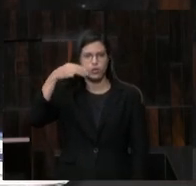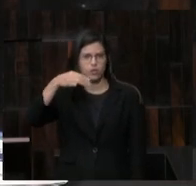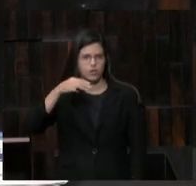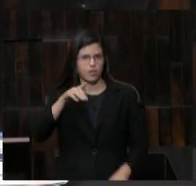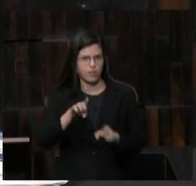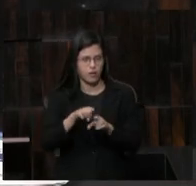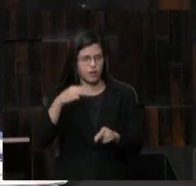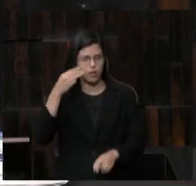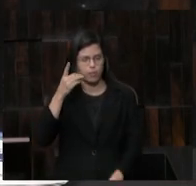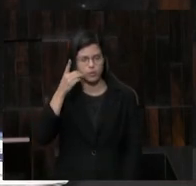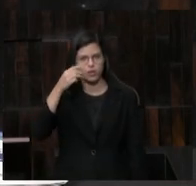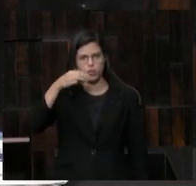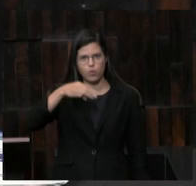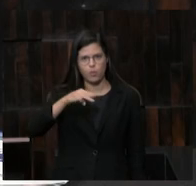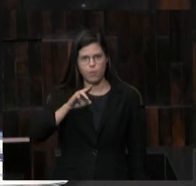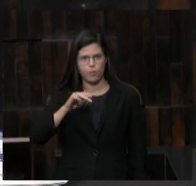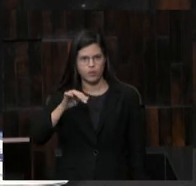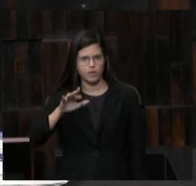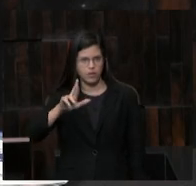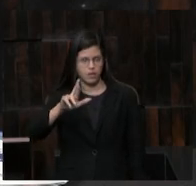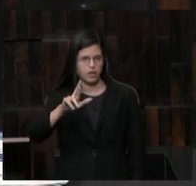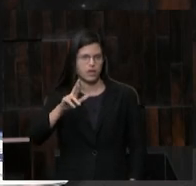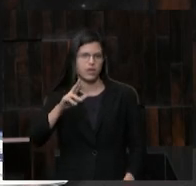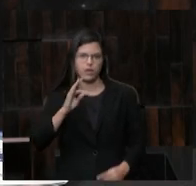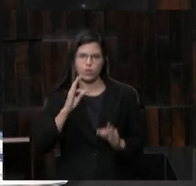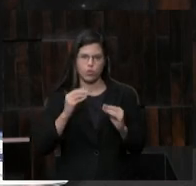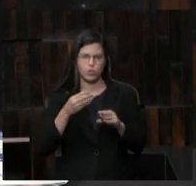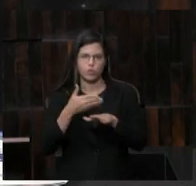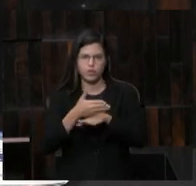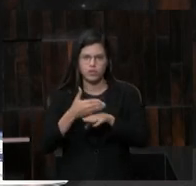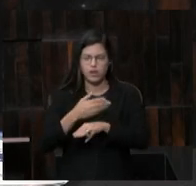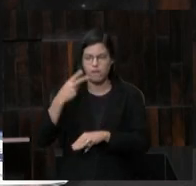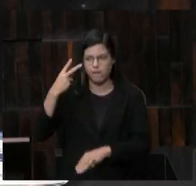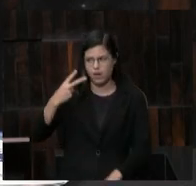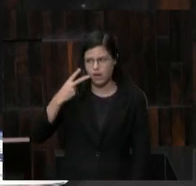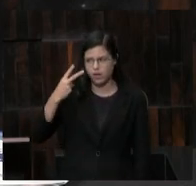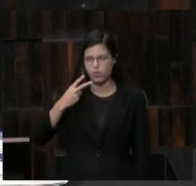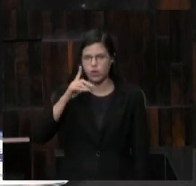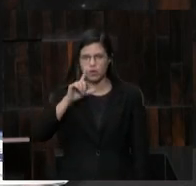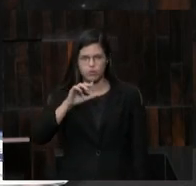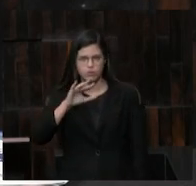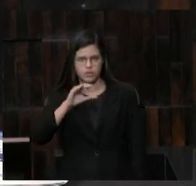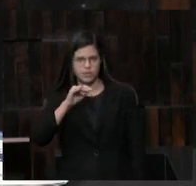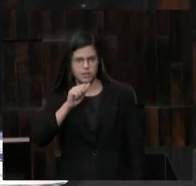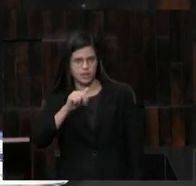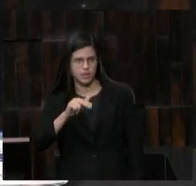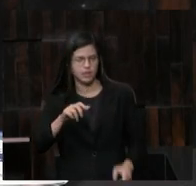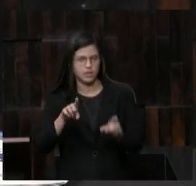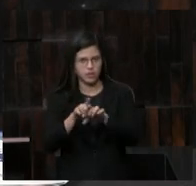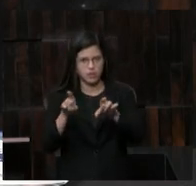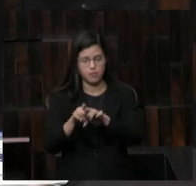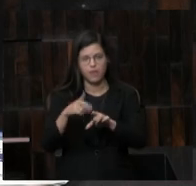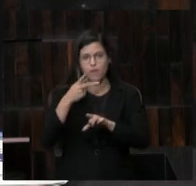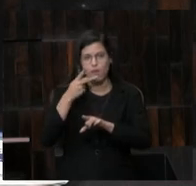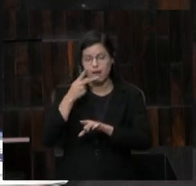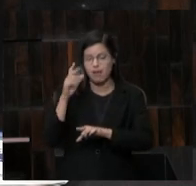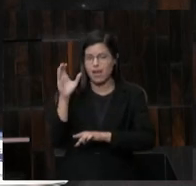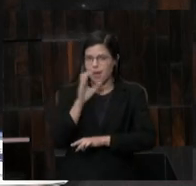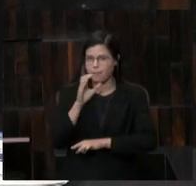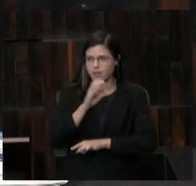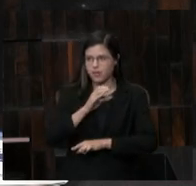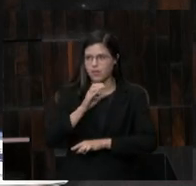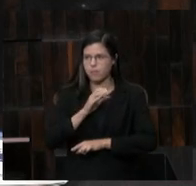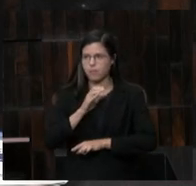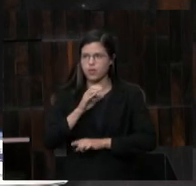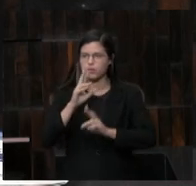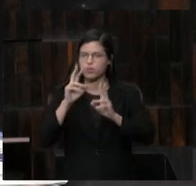e a todos aqui presentes, a vereadora Luciana Novaes também. E eu vou falar um pouquinho rapidamente sobre os direitos